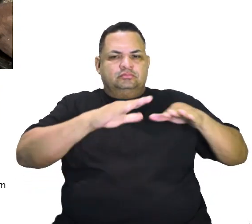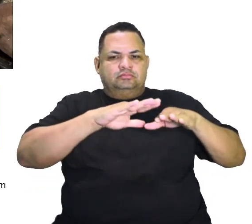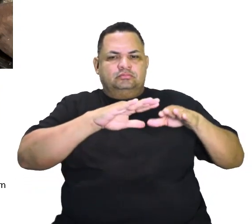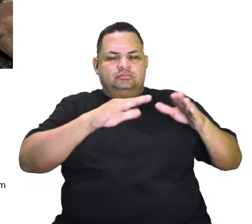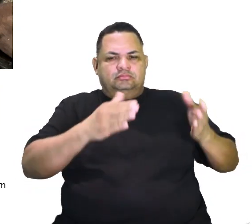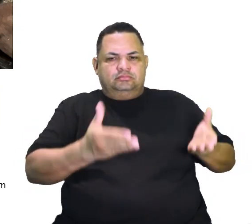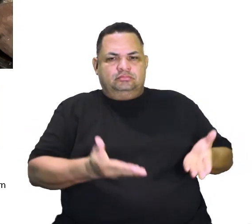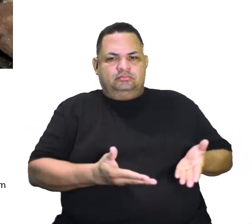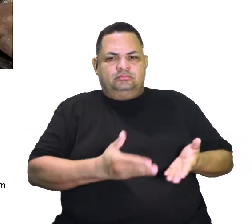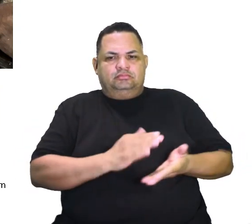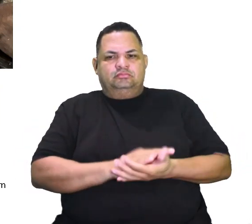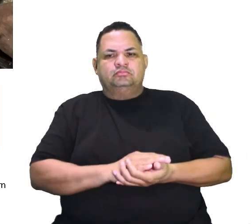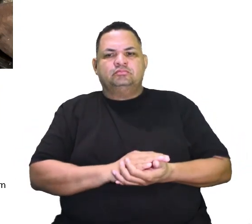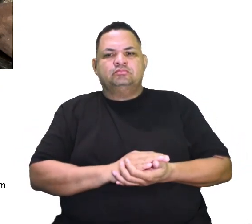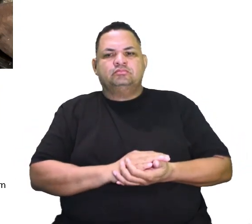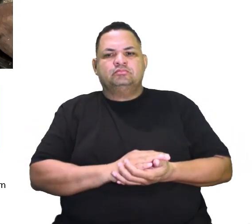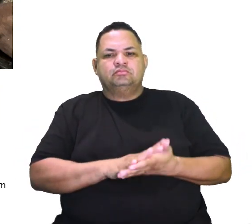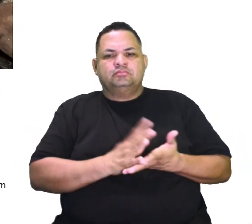são